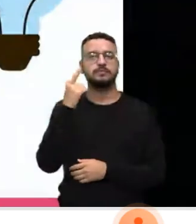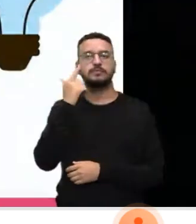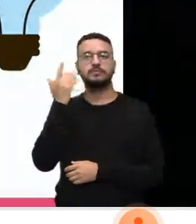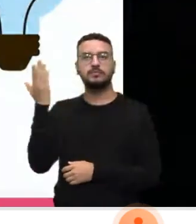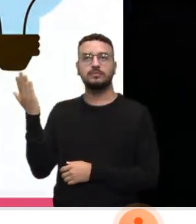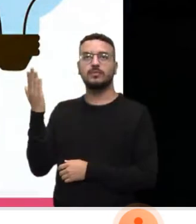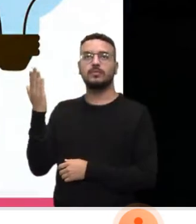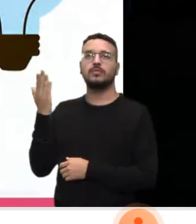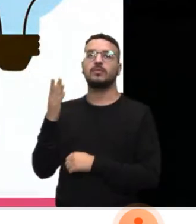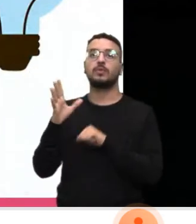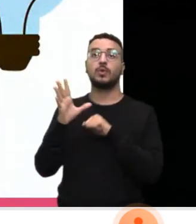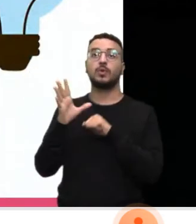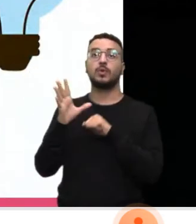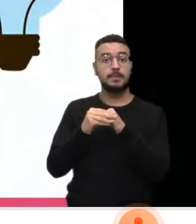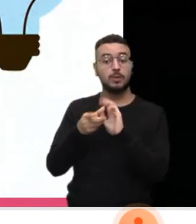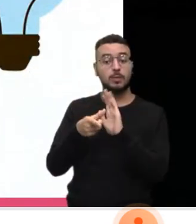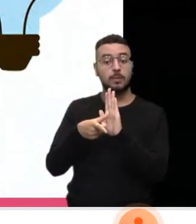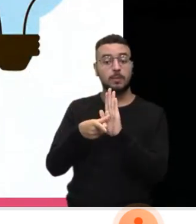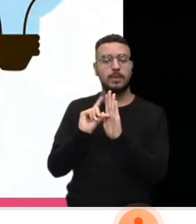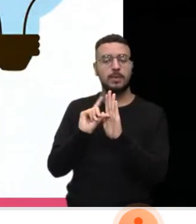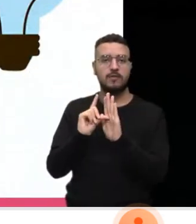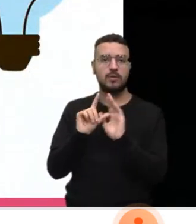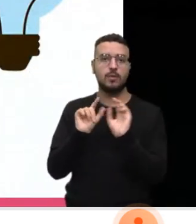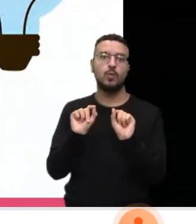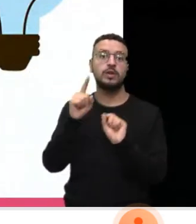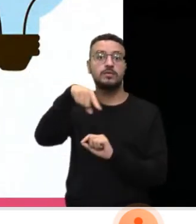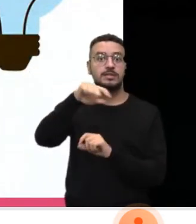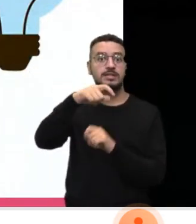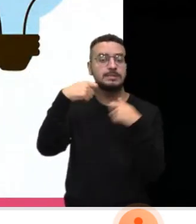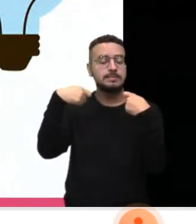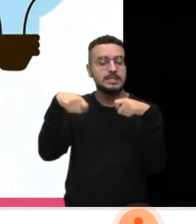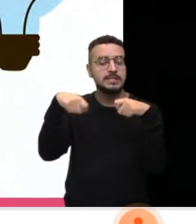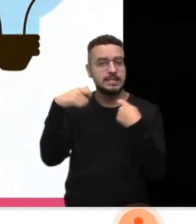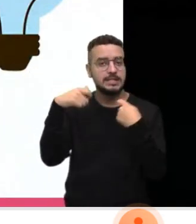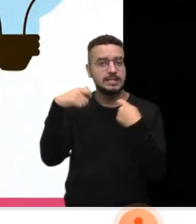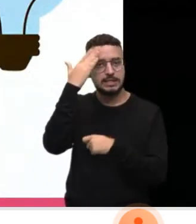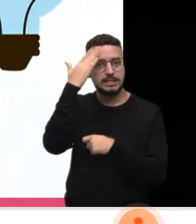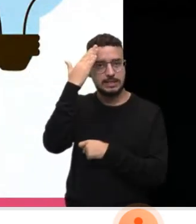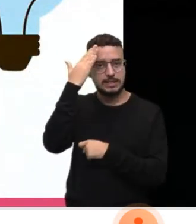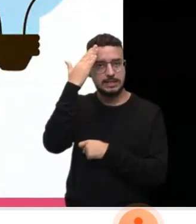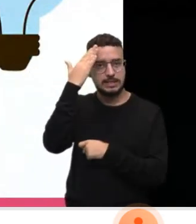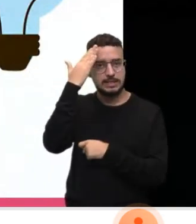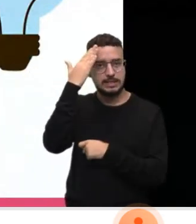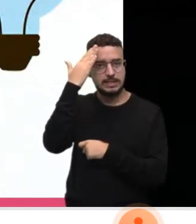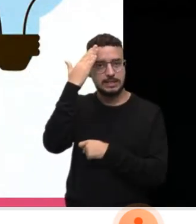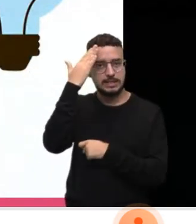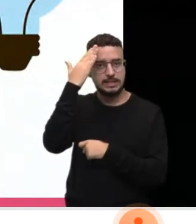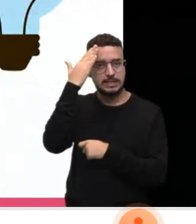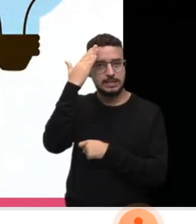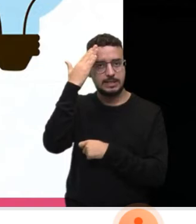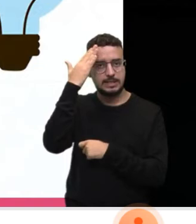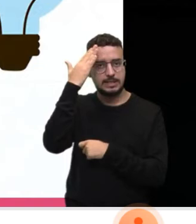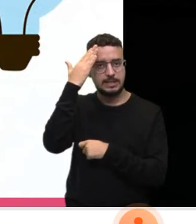para você, para a gente fazer, na verdade, uma retomada dos passos que nós